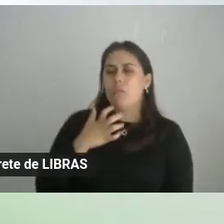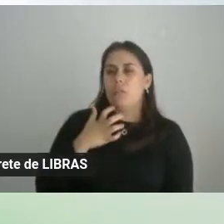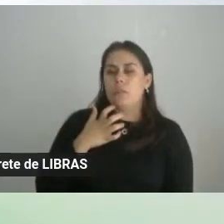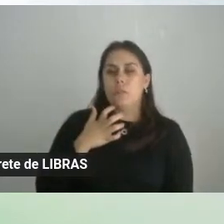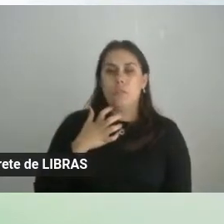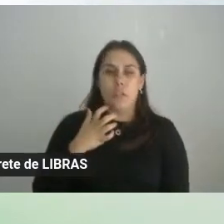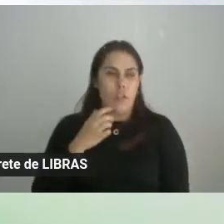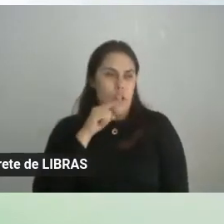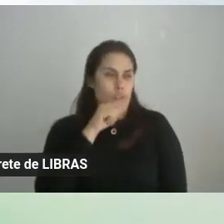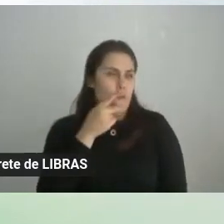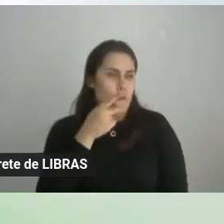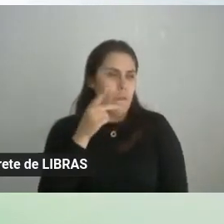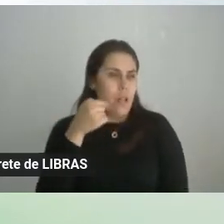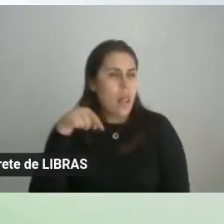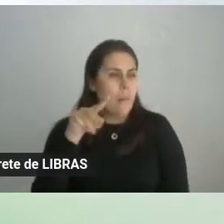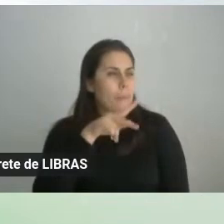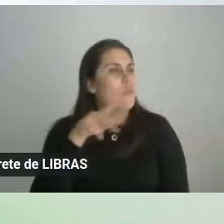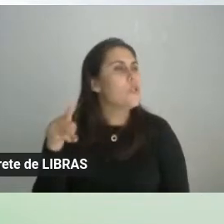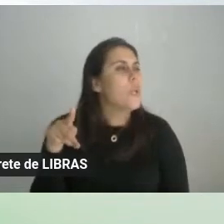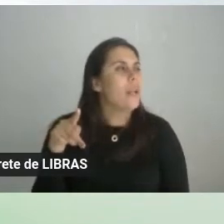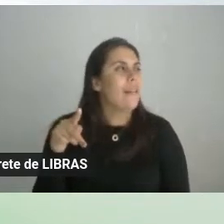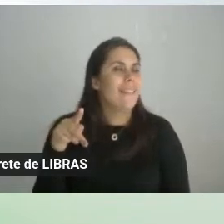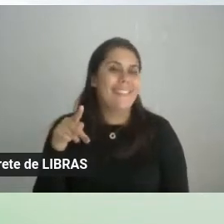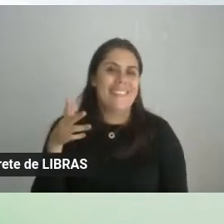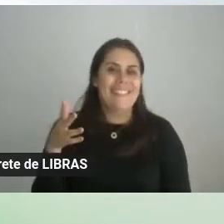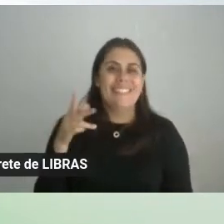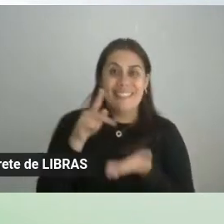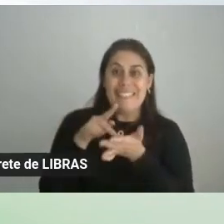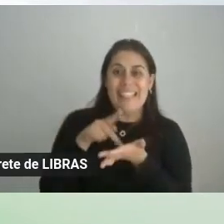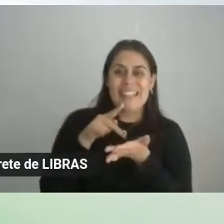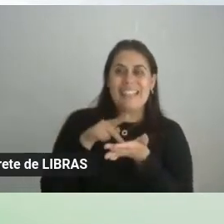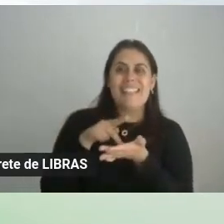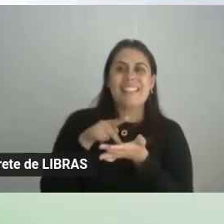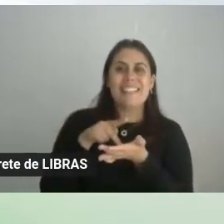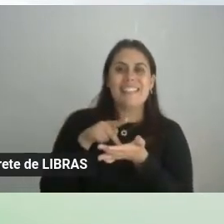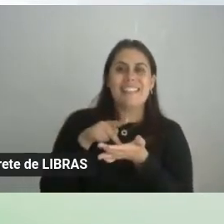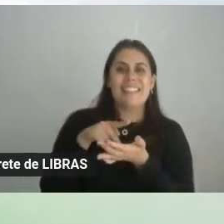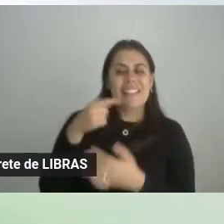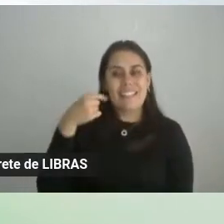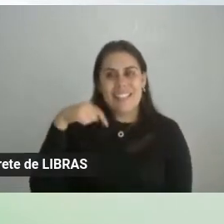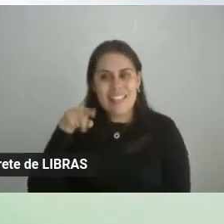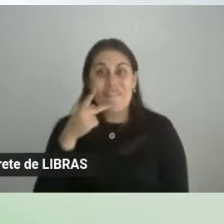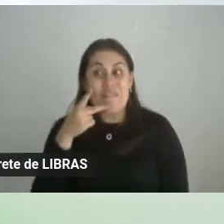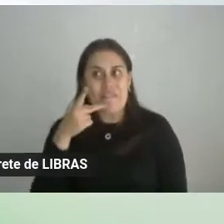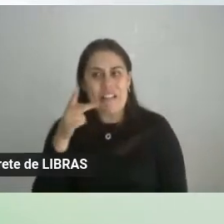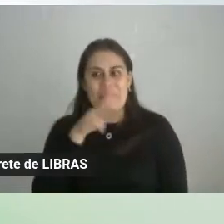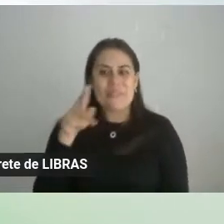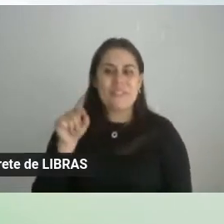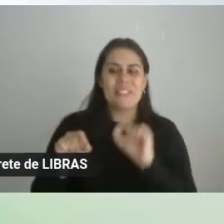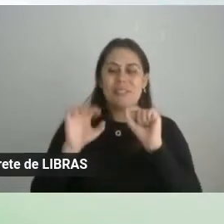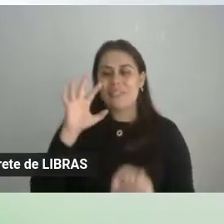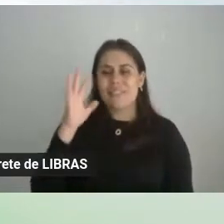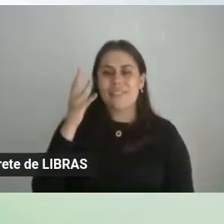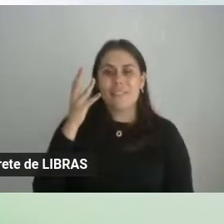vou contar para minha professora. E isso é real. Eles trazem para vocês relatos. E aí,